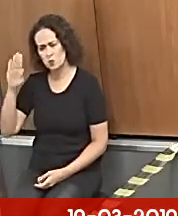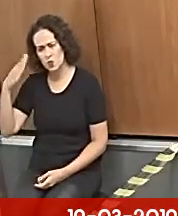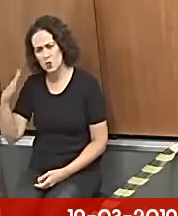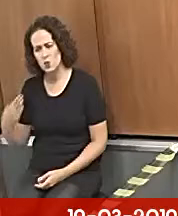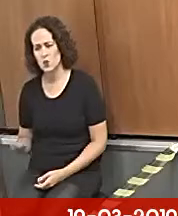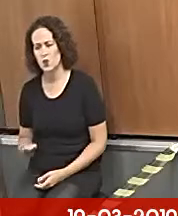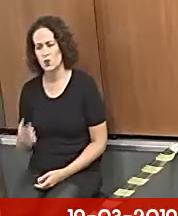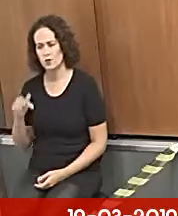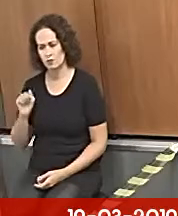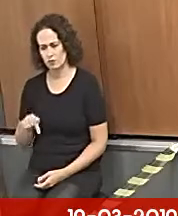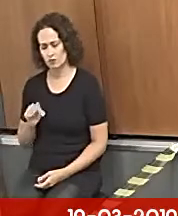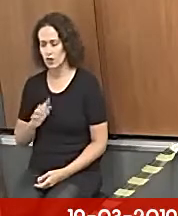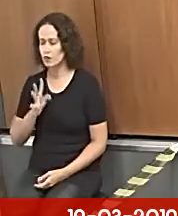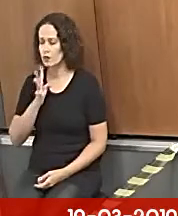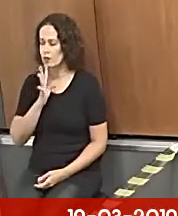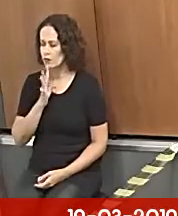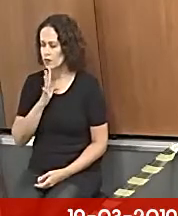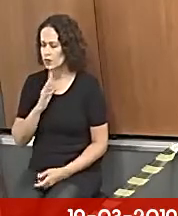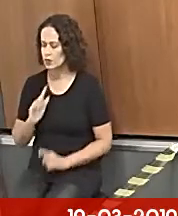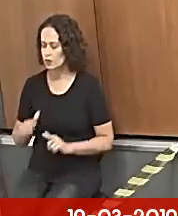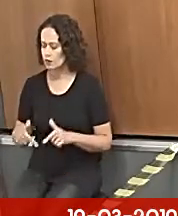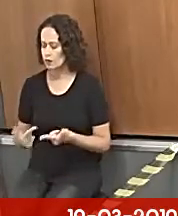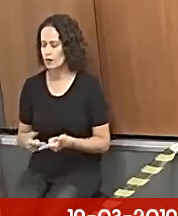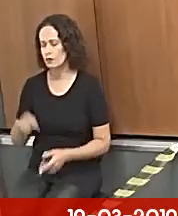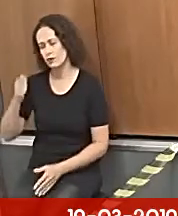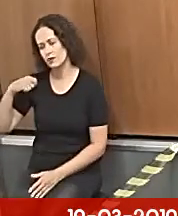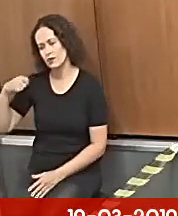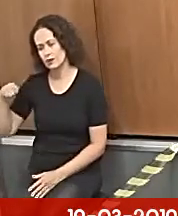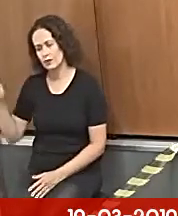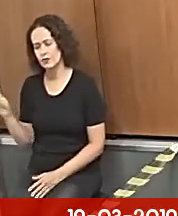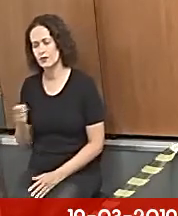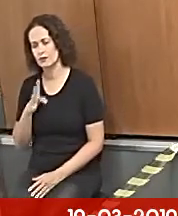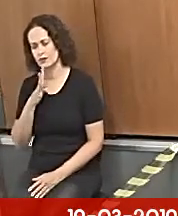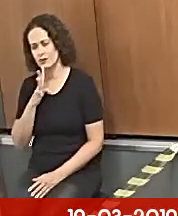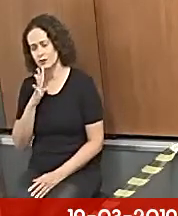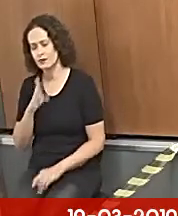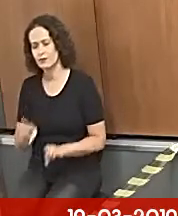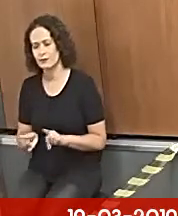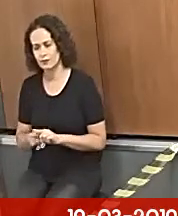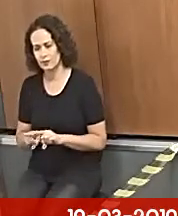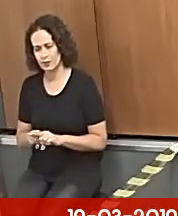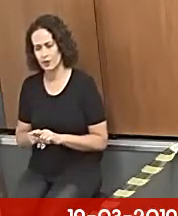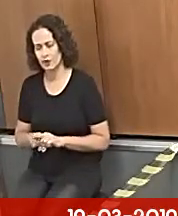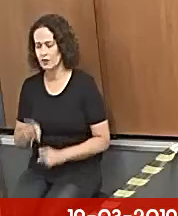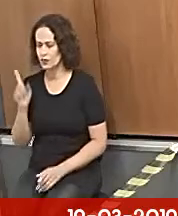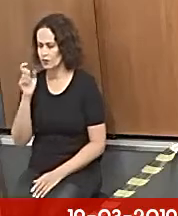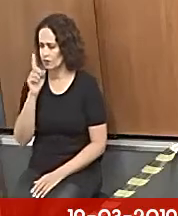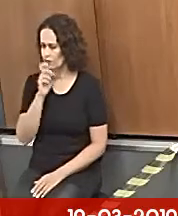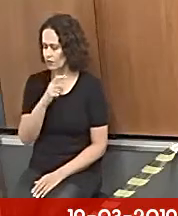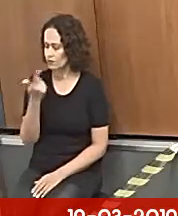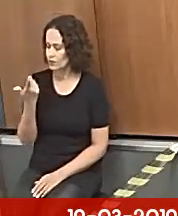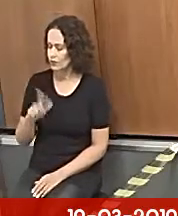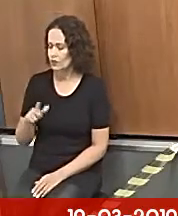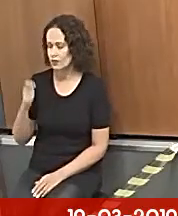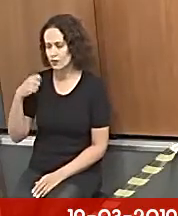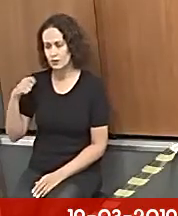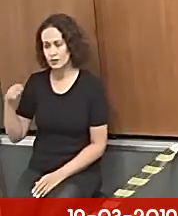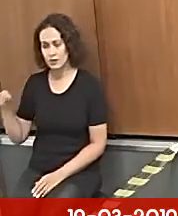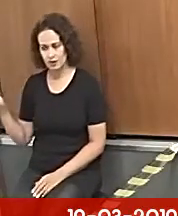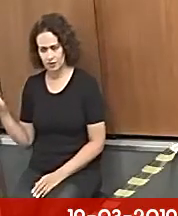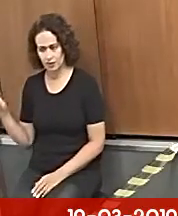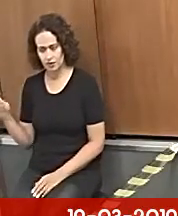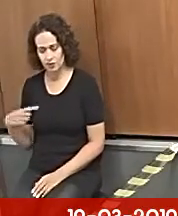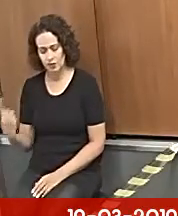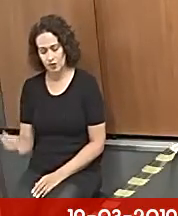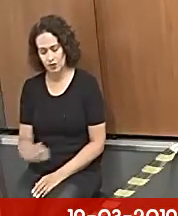a gente está conhecendo as demais associações anesi dificuldade das outras sensações pra gente também